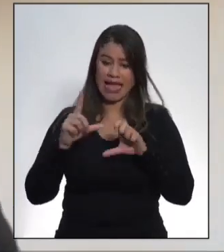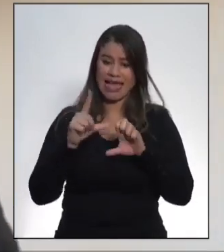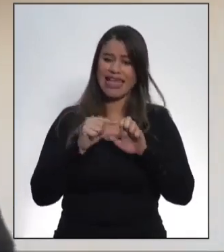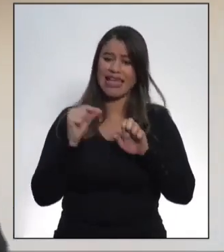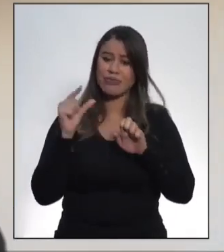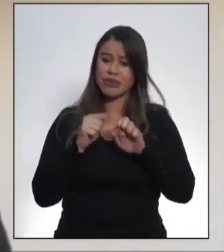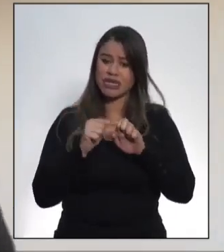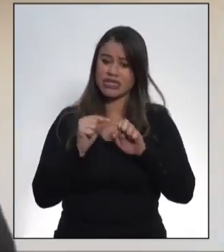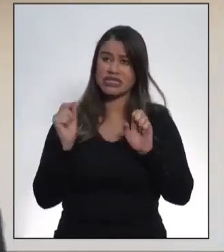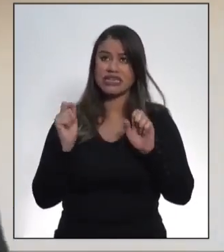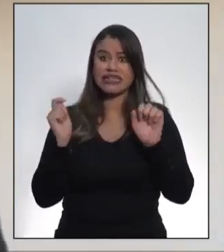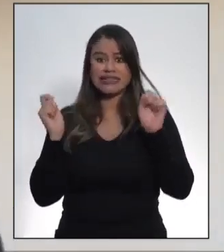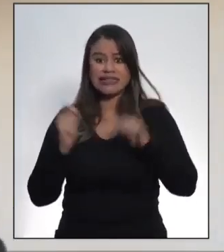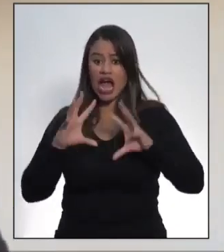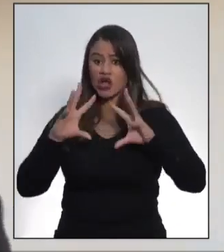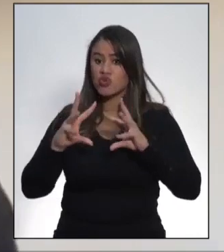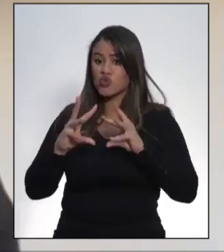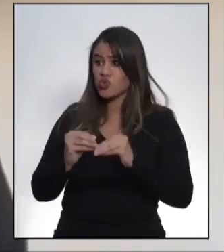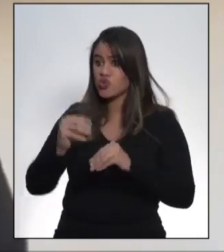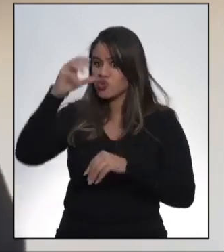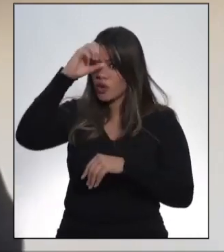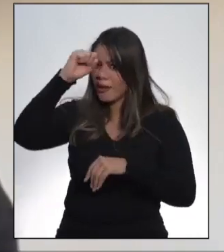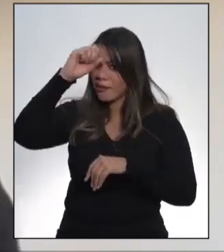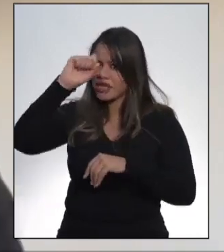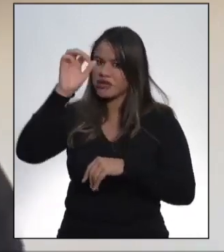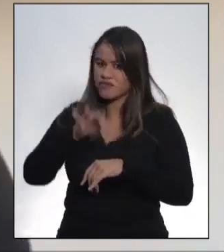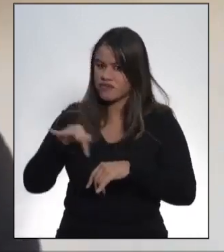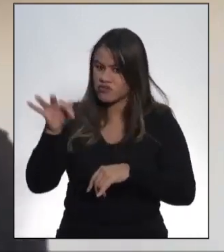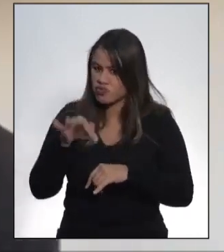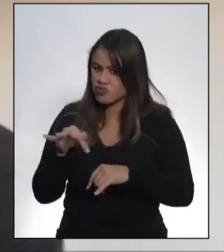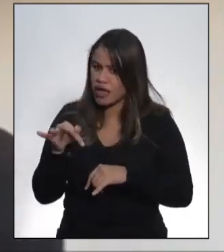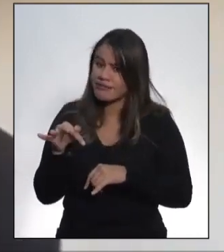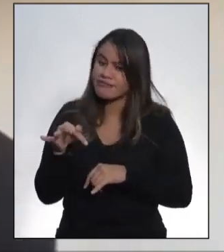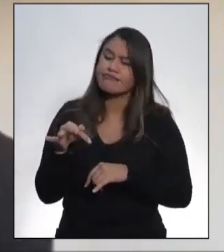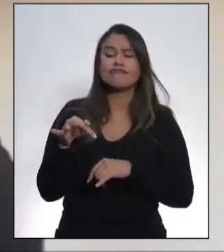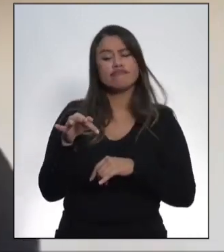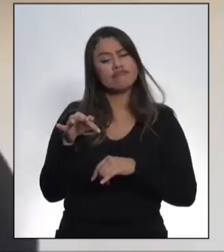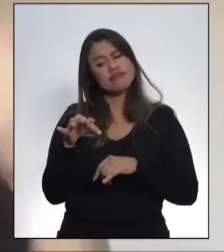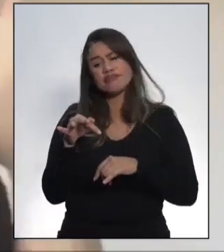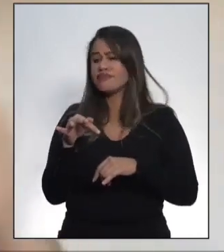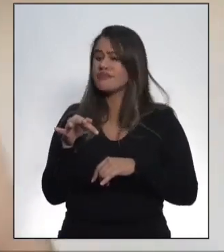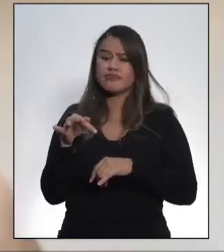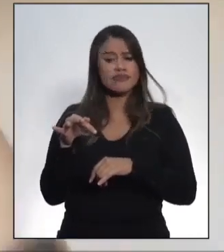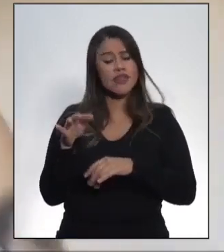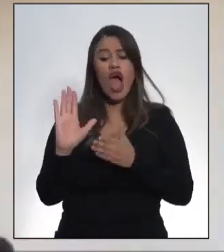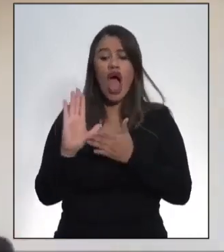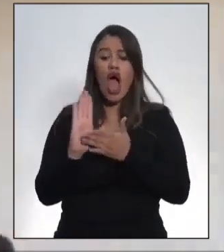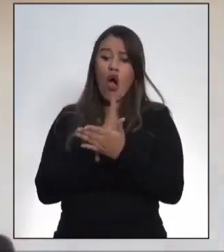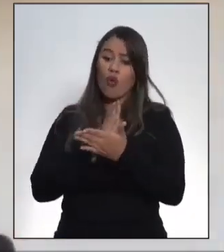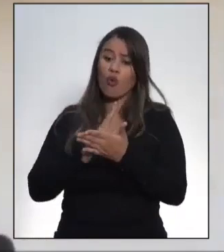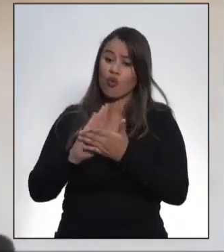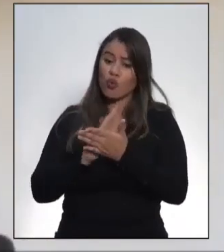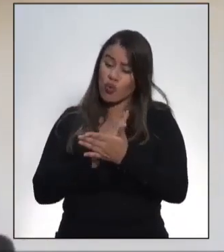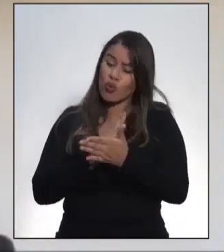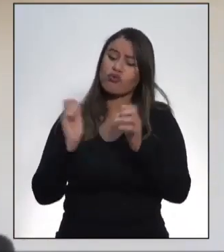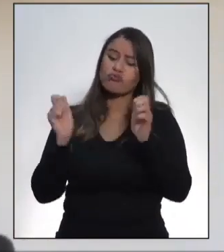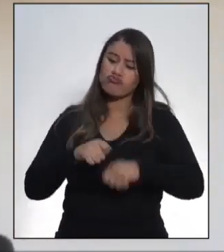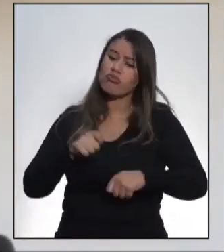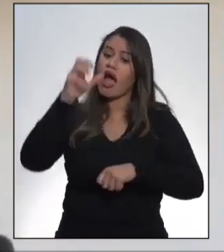citei agora um pouco mais cedo, nem todos eles você vai aprender na faculdade para você empreender como